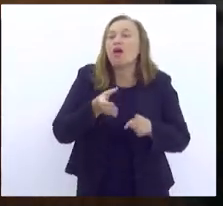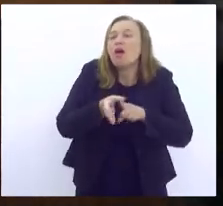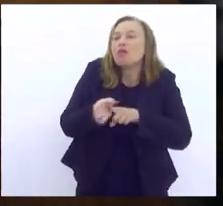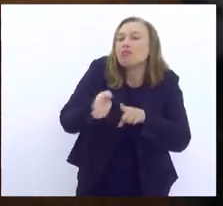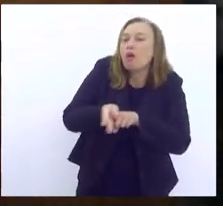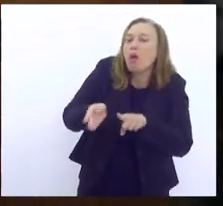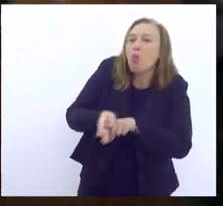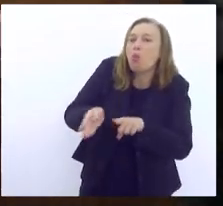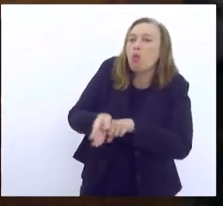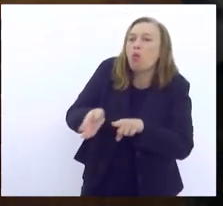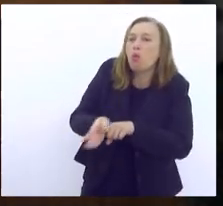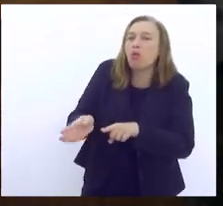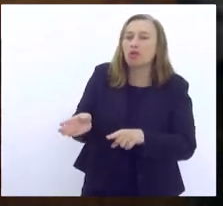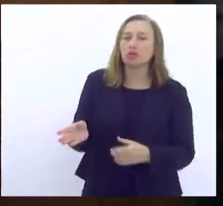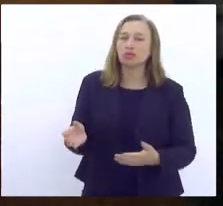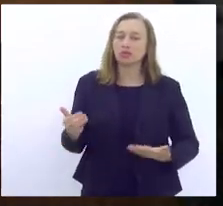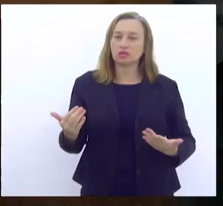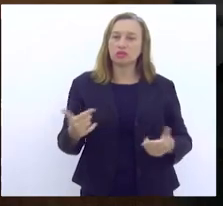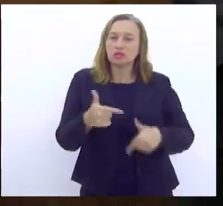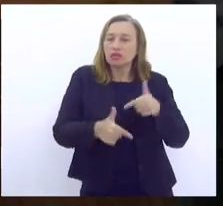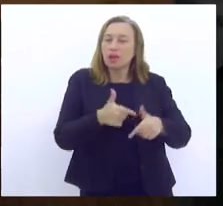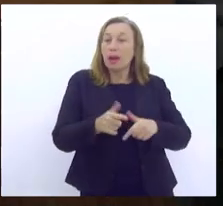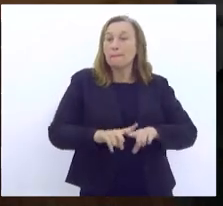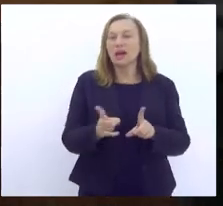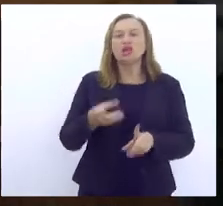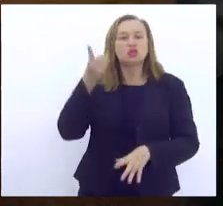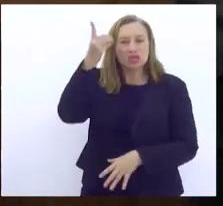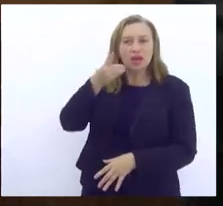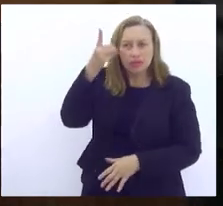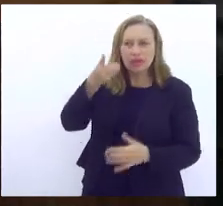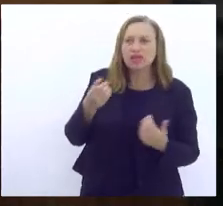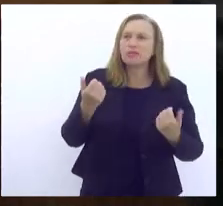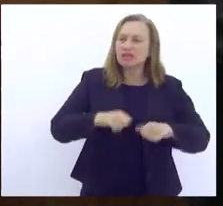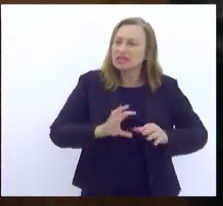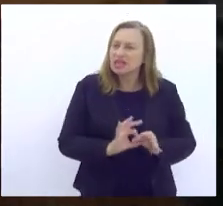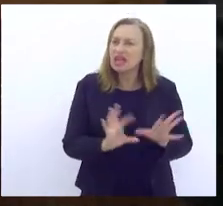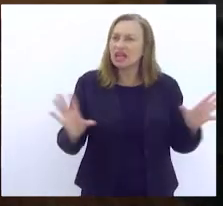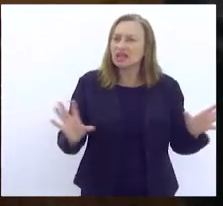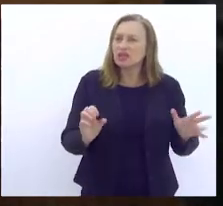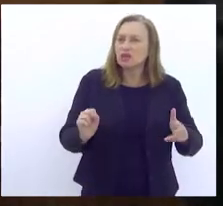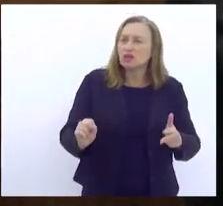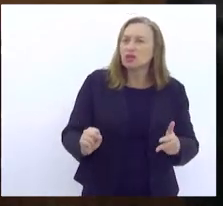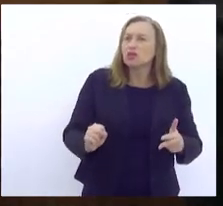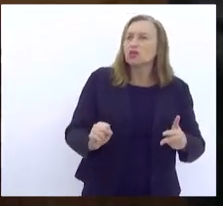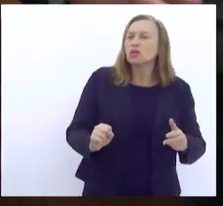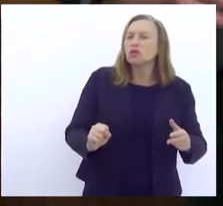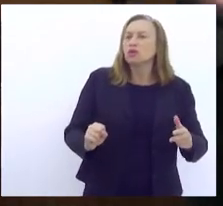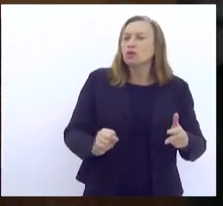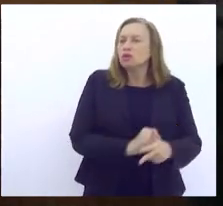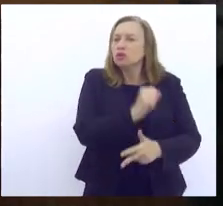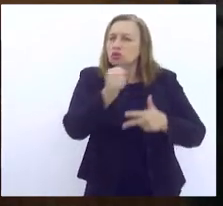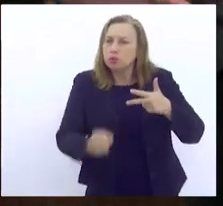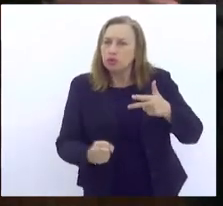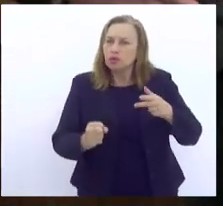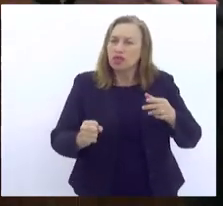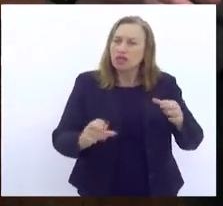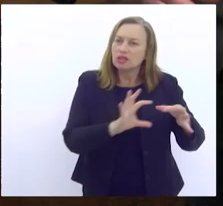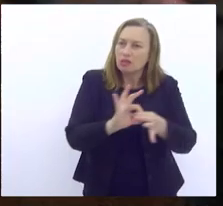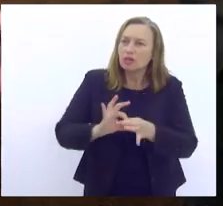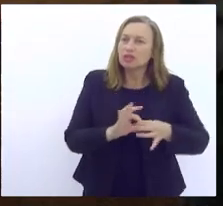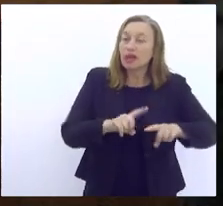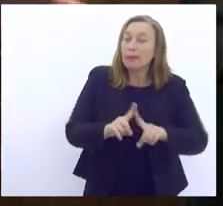de carguinho comissionado fazerem esse papel. Agora, o deputado tem que ser independente. Os poderes são harmônicos, mas são independentes entre si,